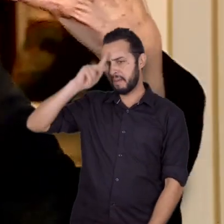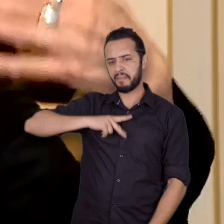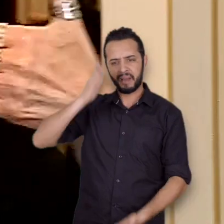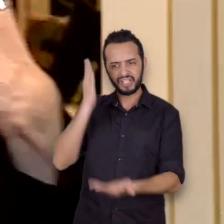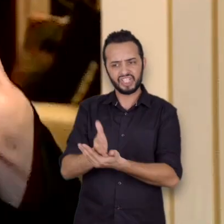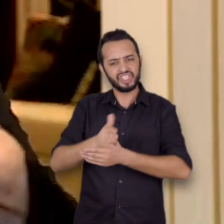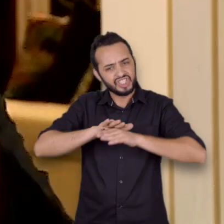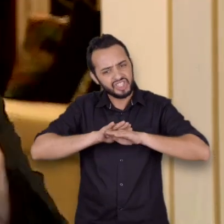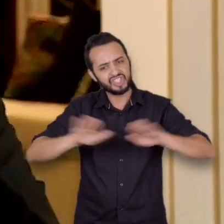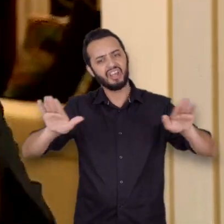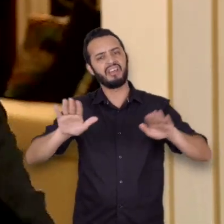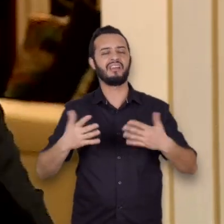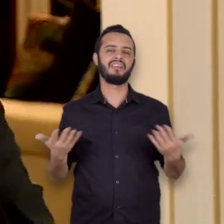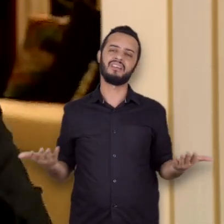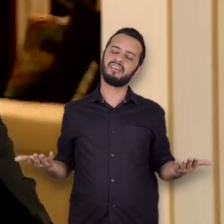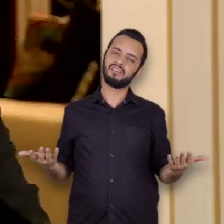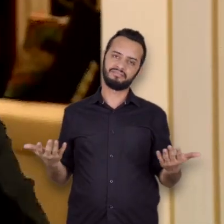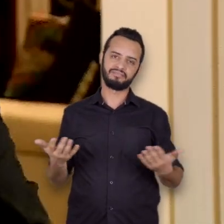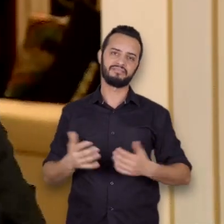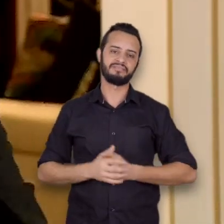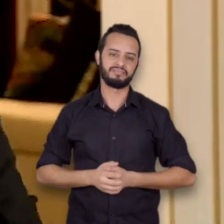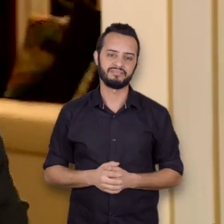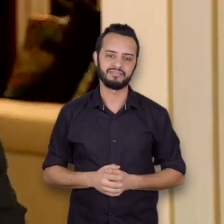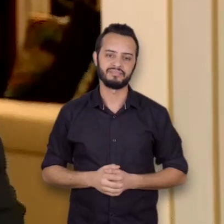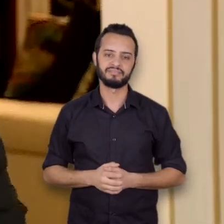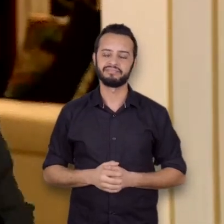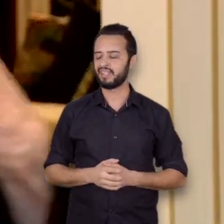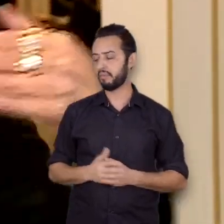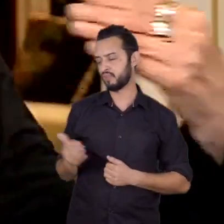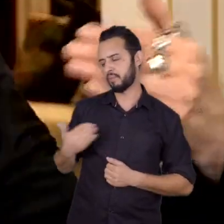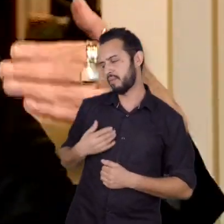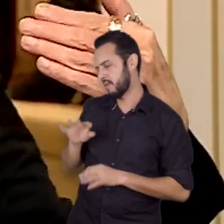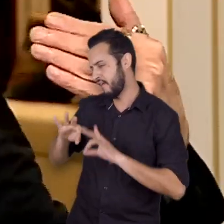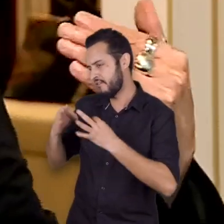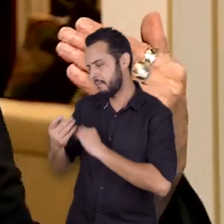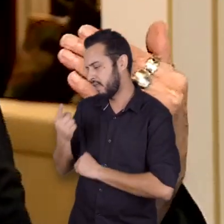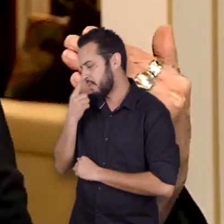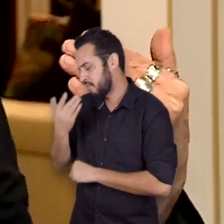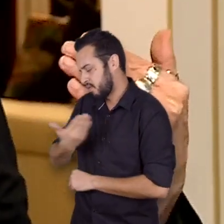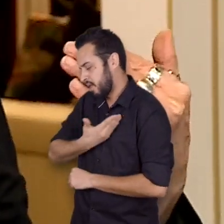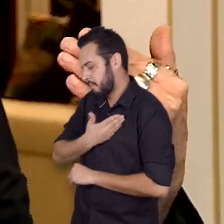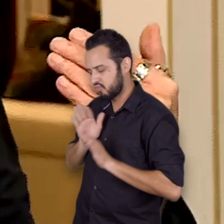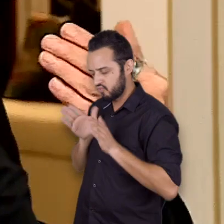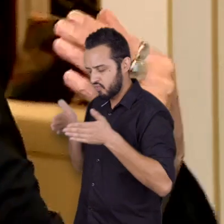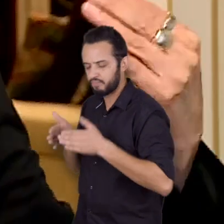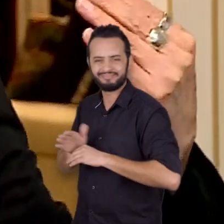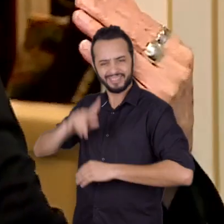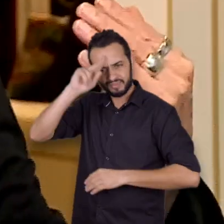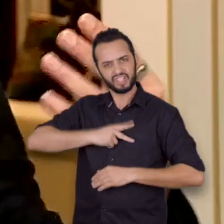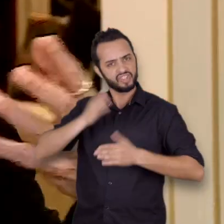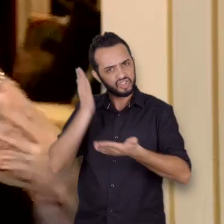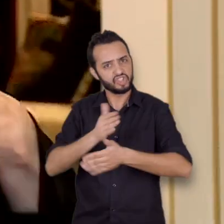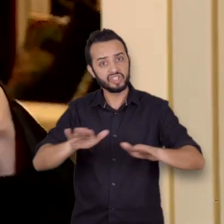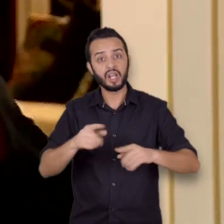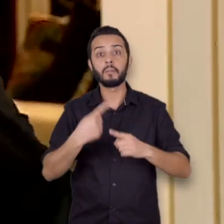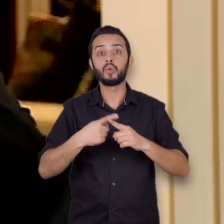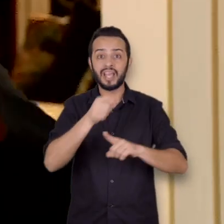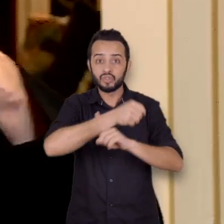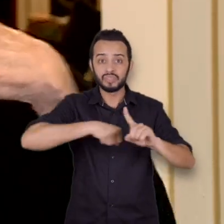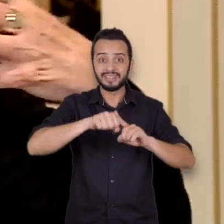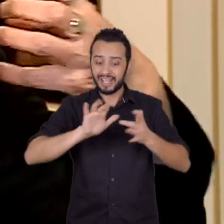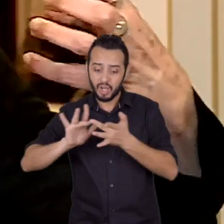as coisas olhando sempre para mim, para mim, para mim, ou para os meus mais próximos, né? Não, a gente faz